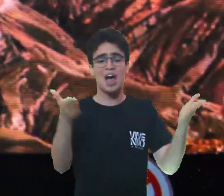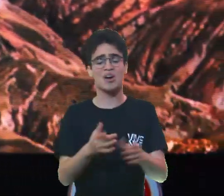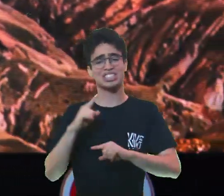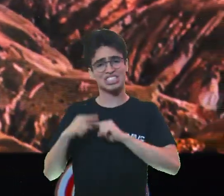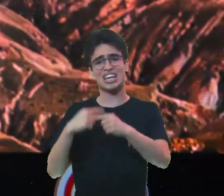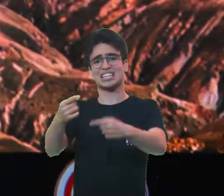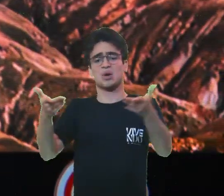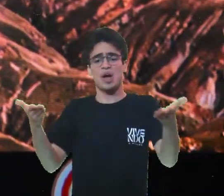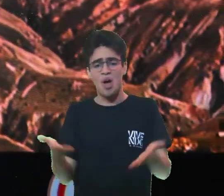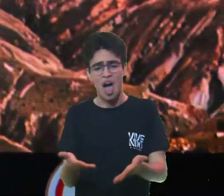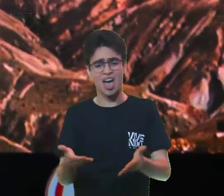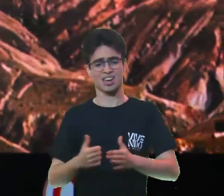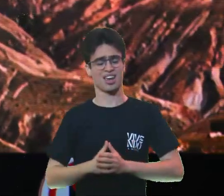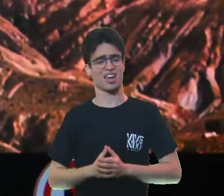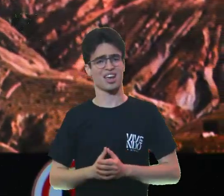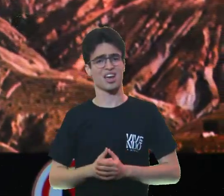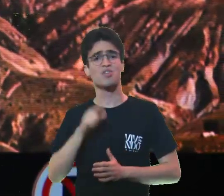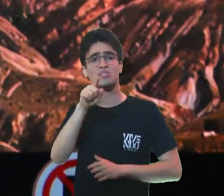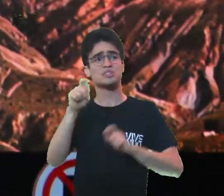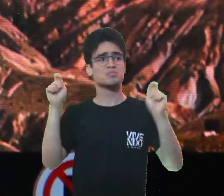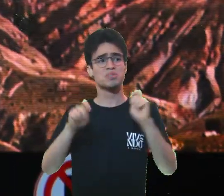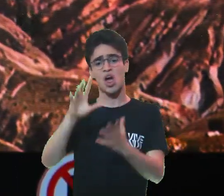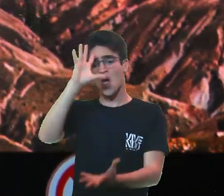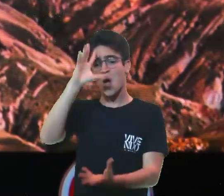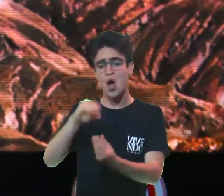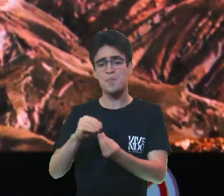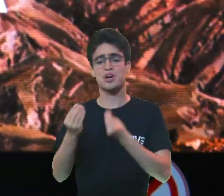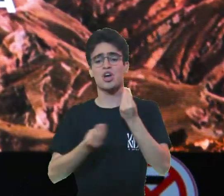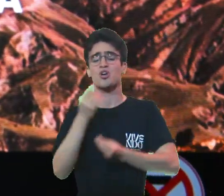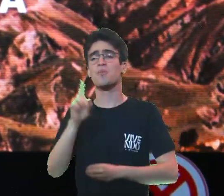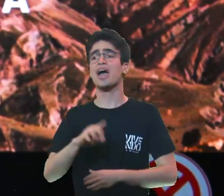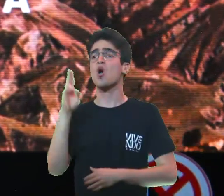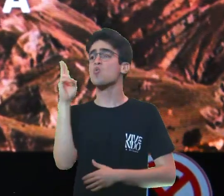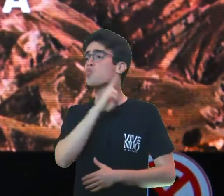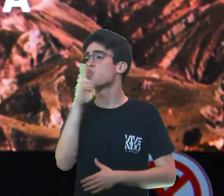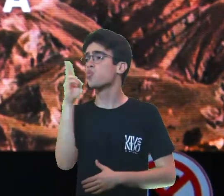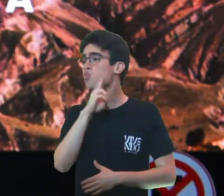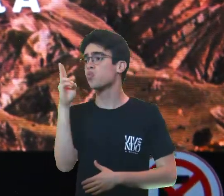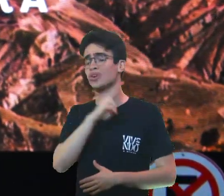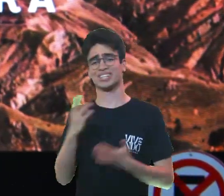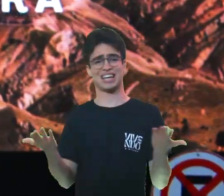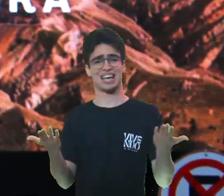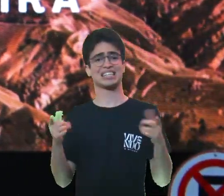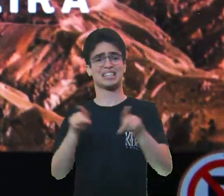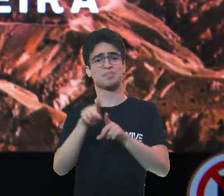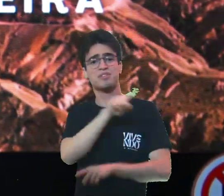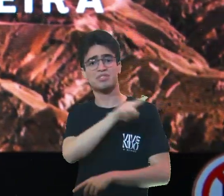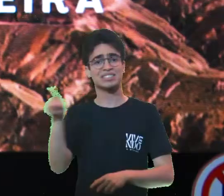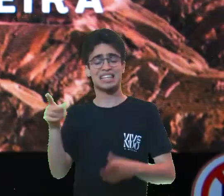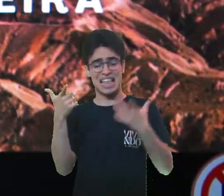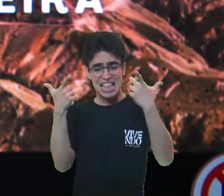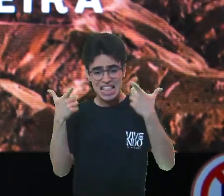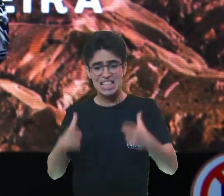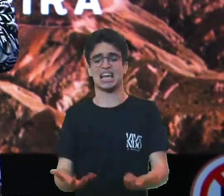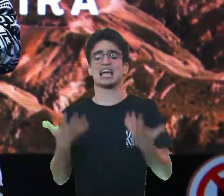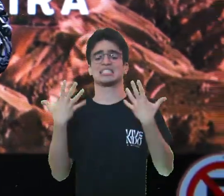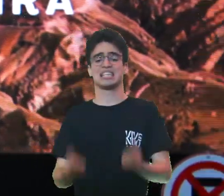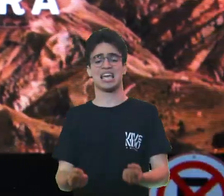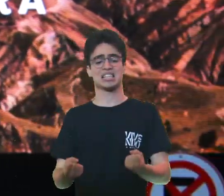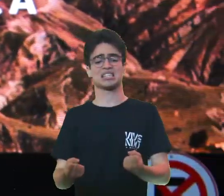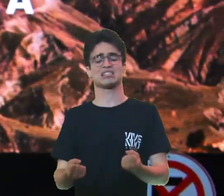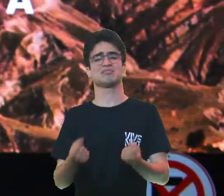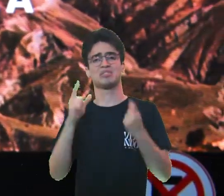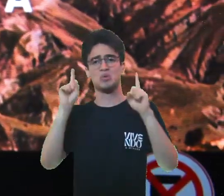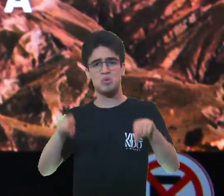geração. Entenda quais são as urgências do coração de Deus e decida assumir isso como uma